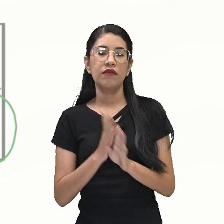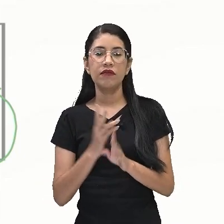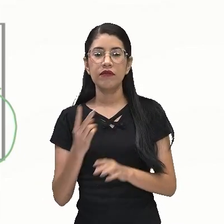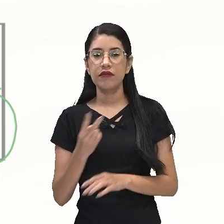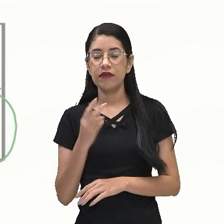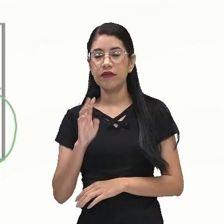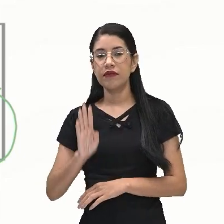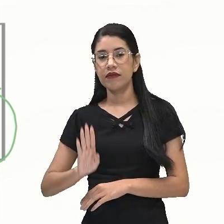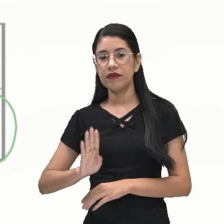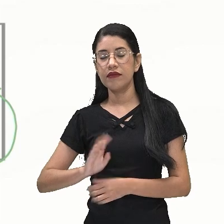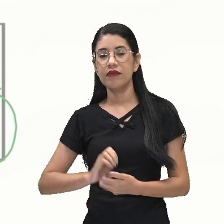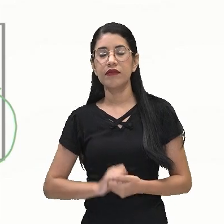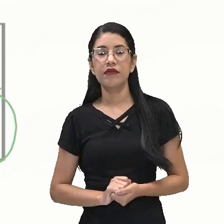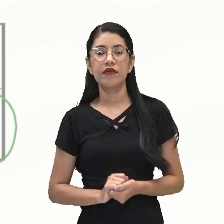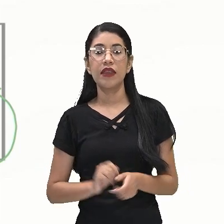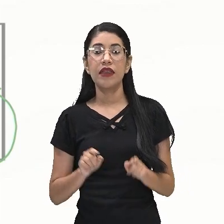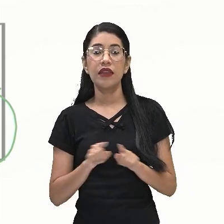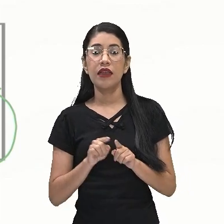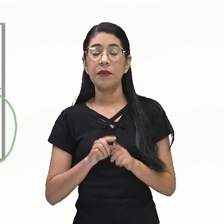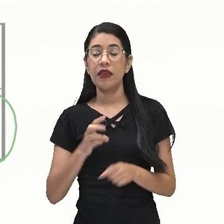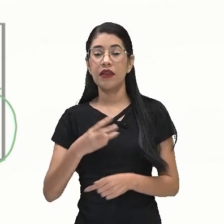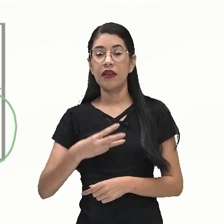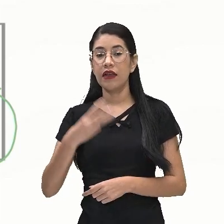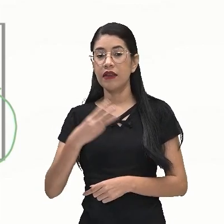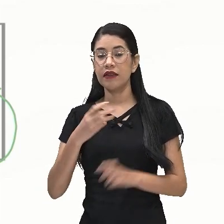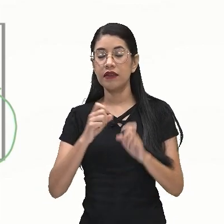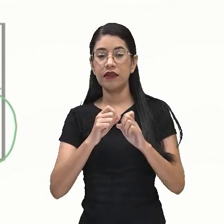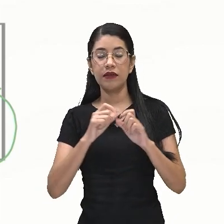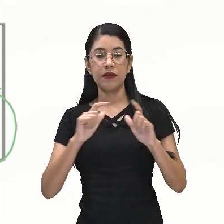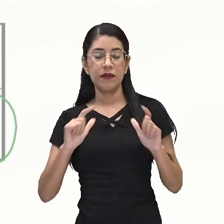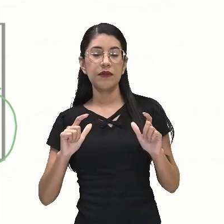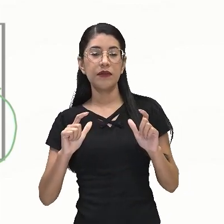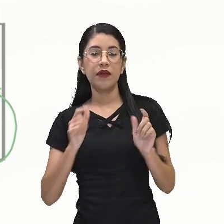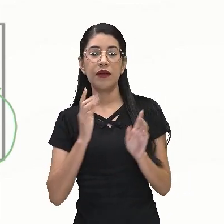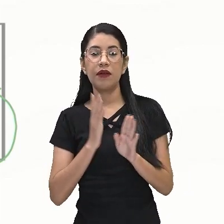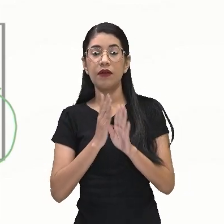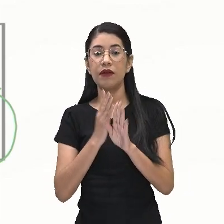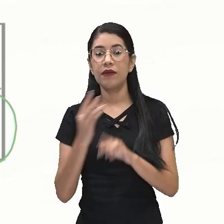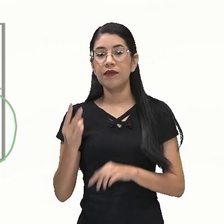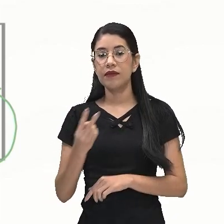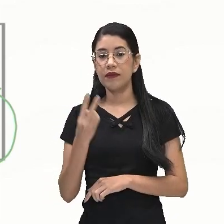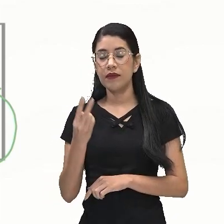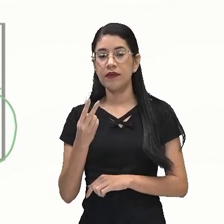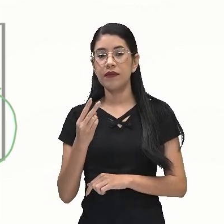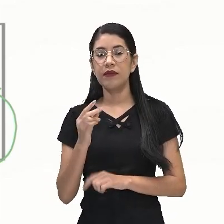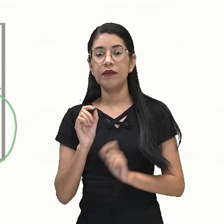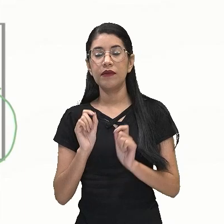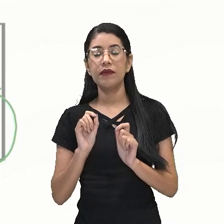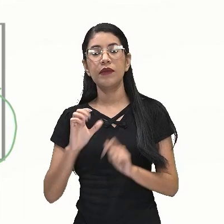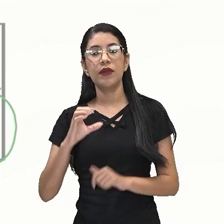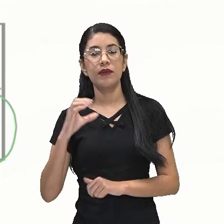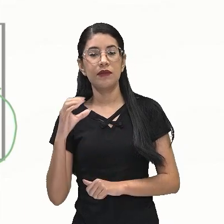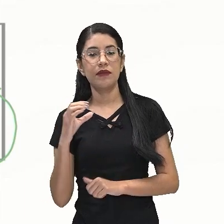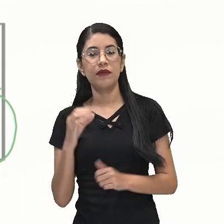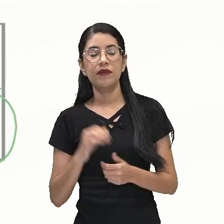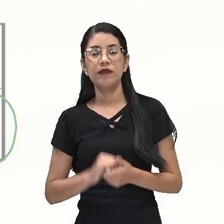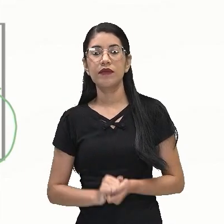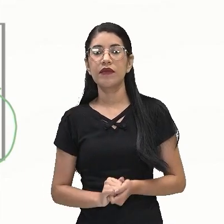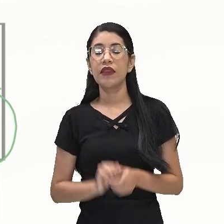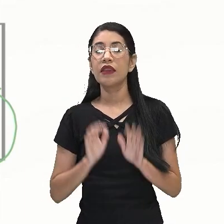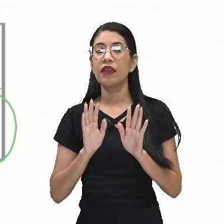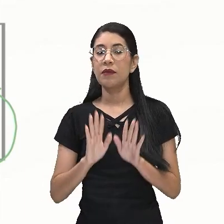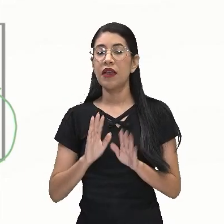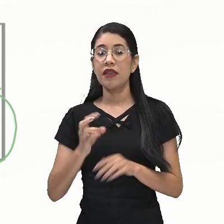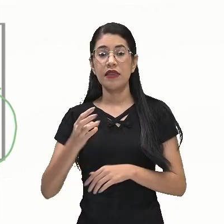valor de B. E nós temos uma terceira equação, que é a que a gente vai encontrar o valor de C. Porém, essa